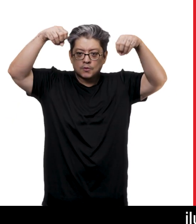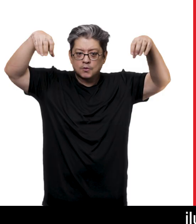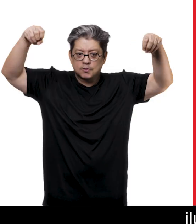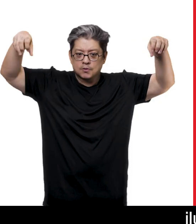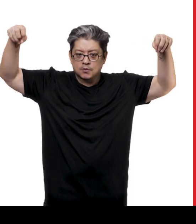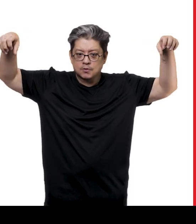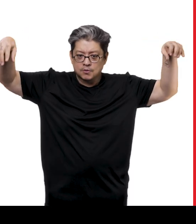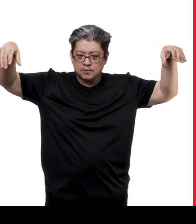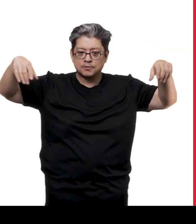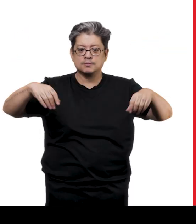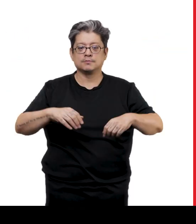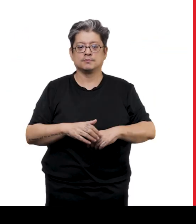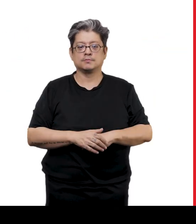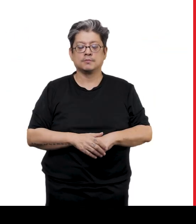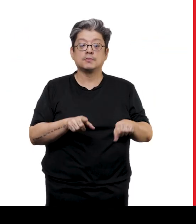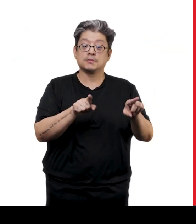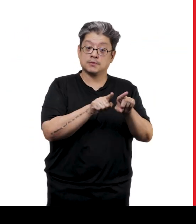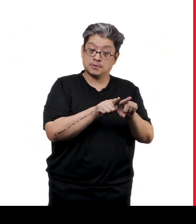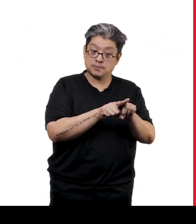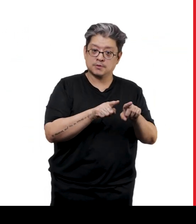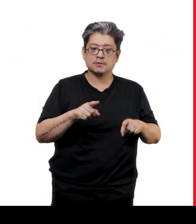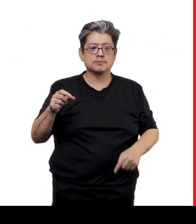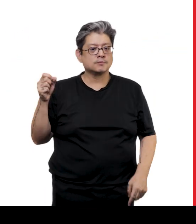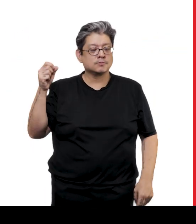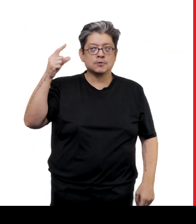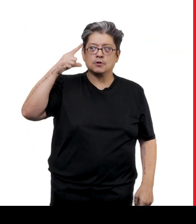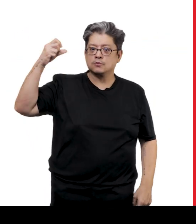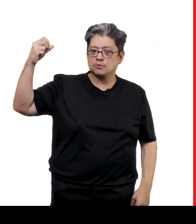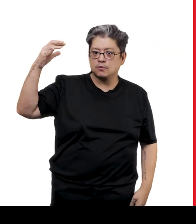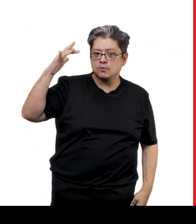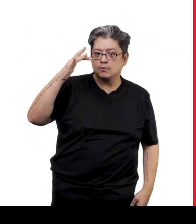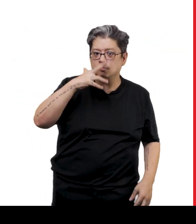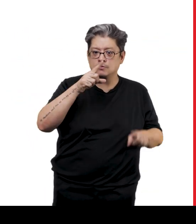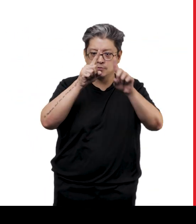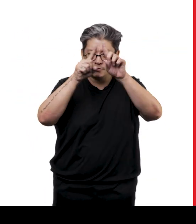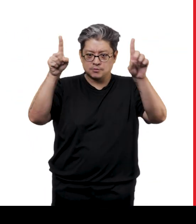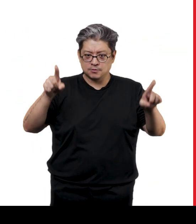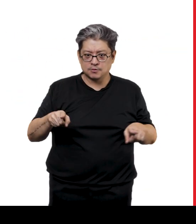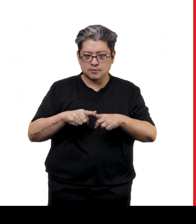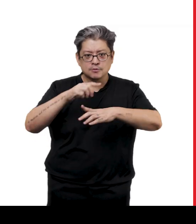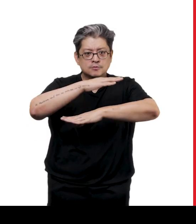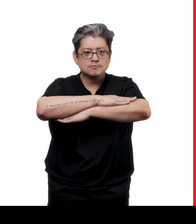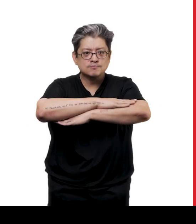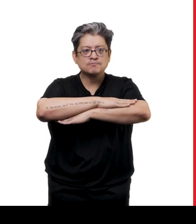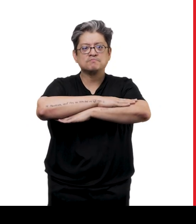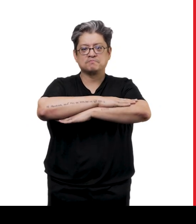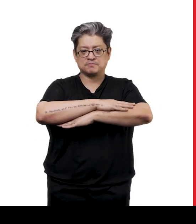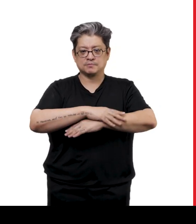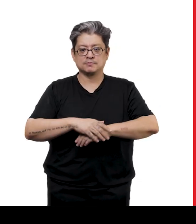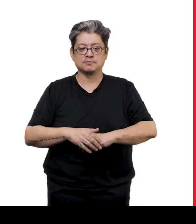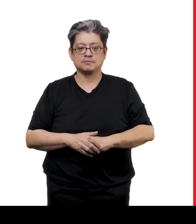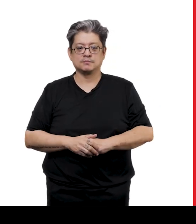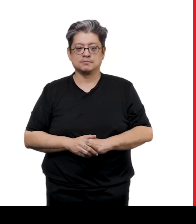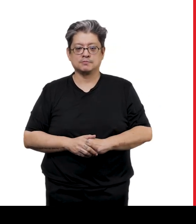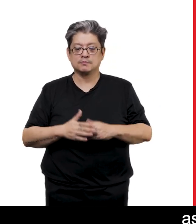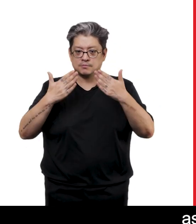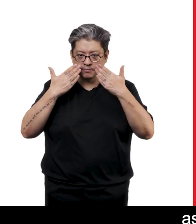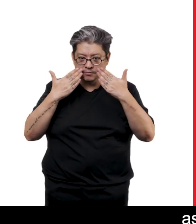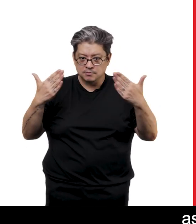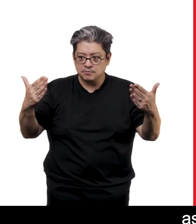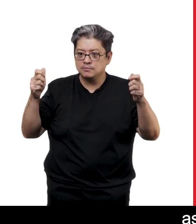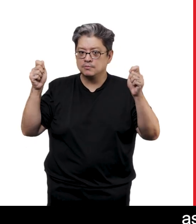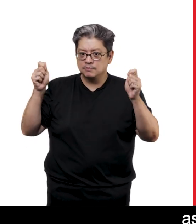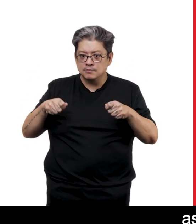sequência no teto, quanto pela luz natural que entra pelas janelas fora do campo da foto. Em destaque,